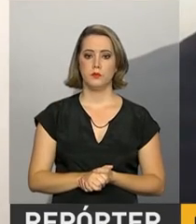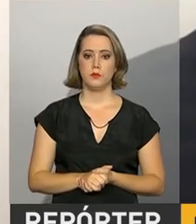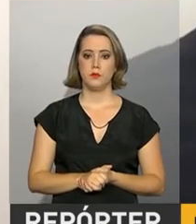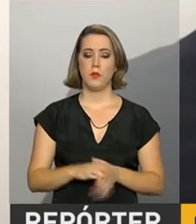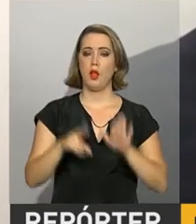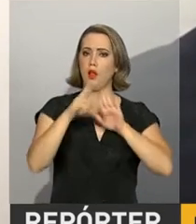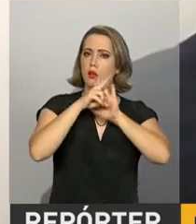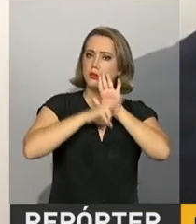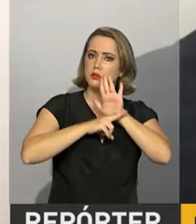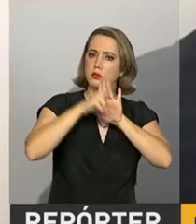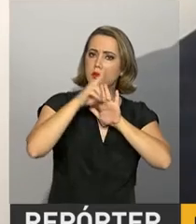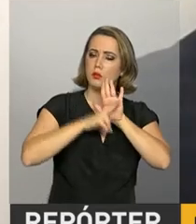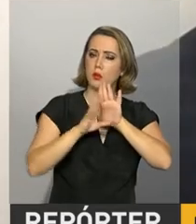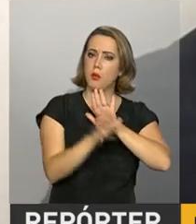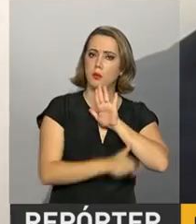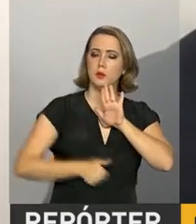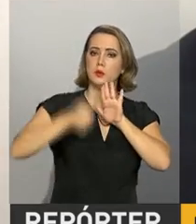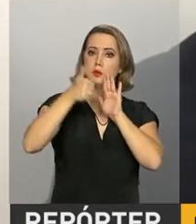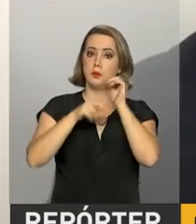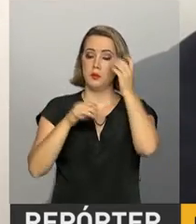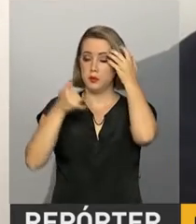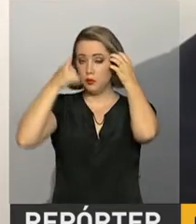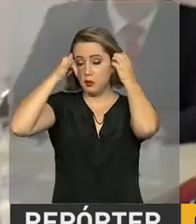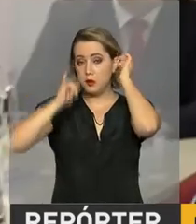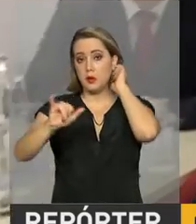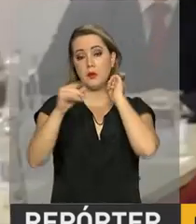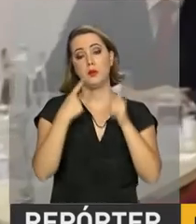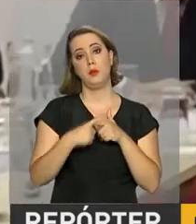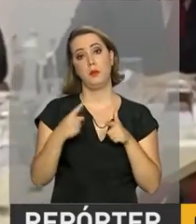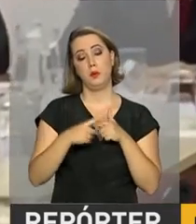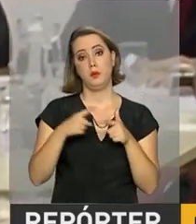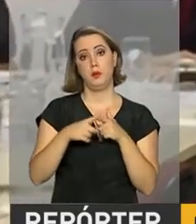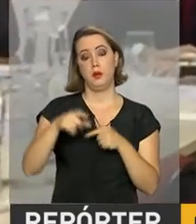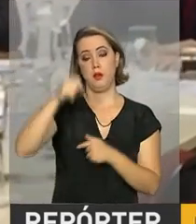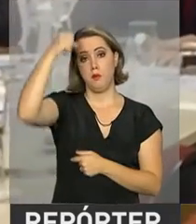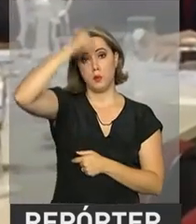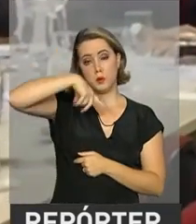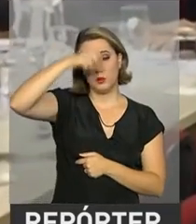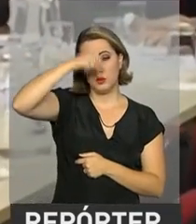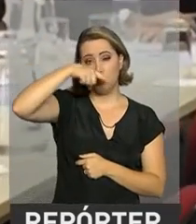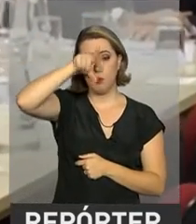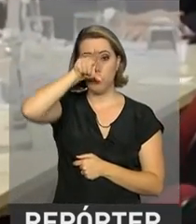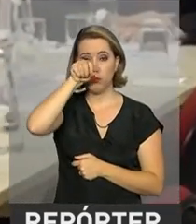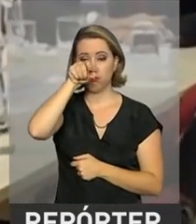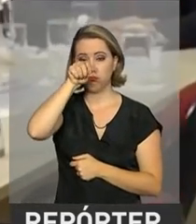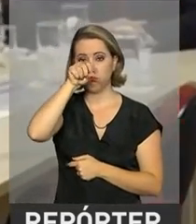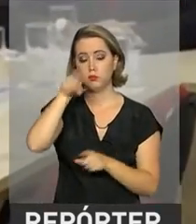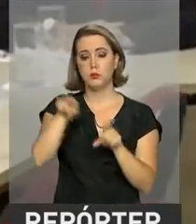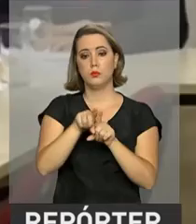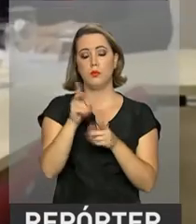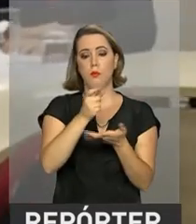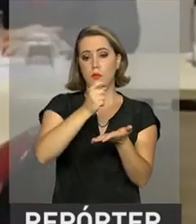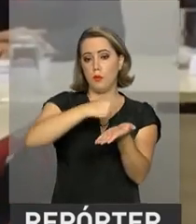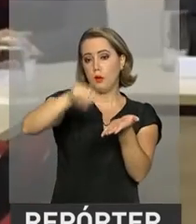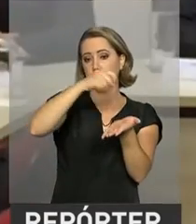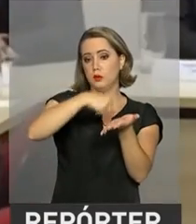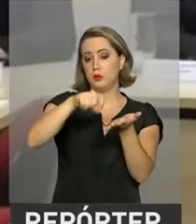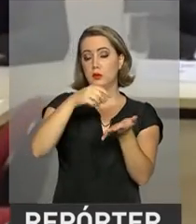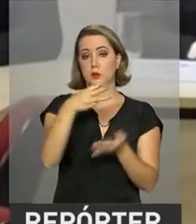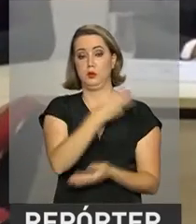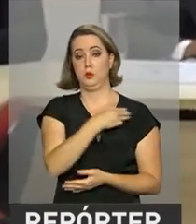para melhorar a prevenção à gripe aviária foi assinada durante uma reunião entre o ministro da agricultura pecuária e abastecimento